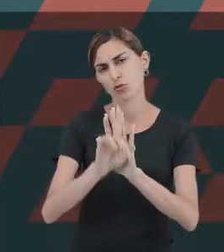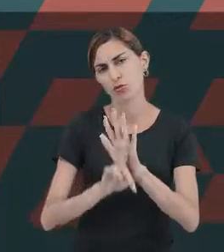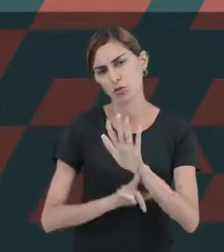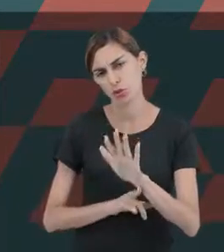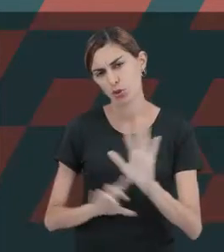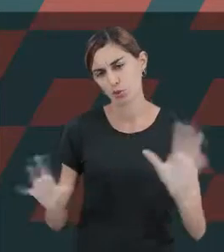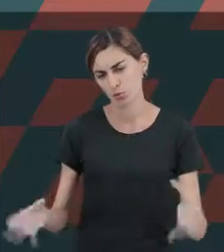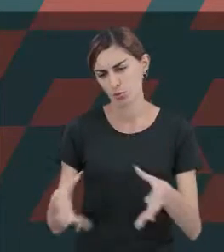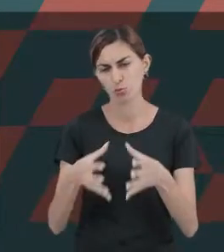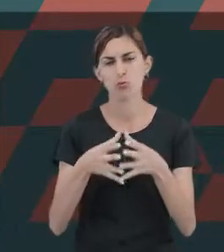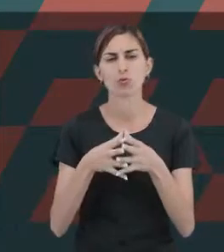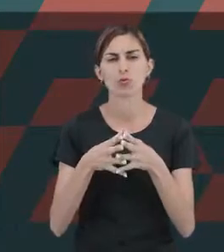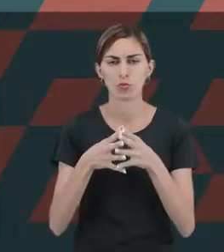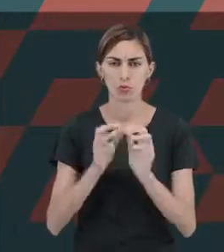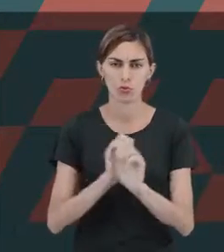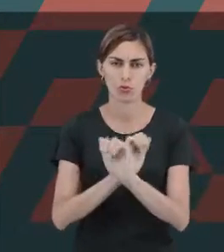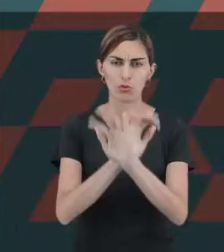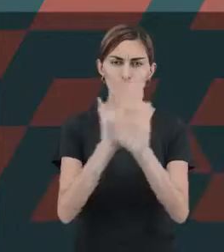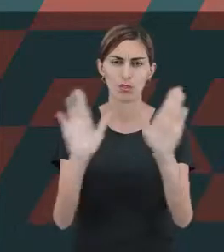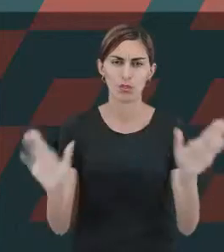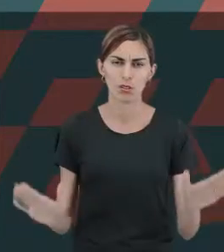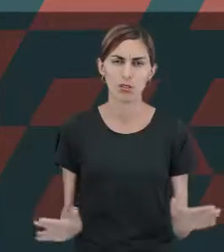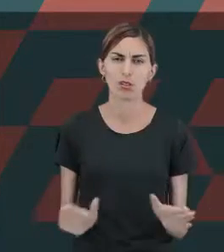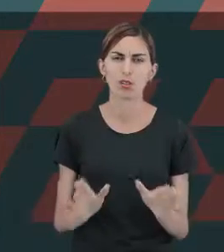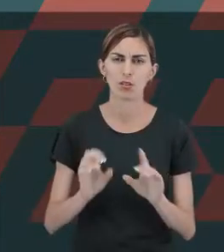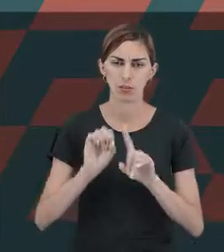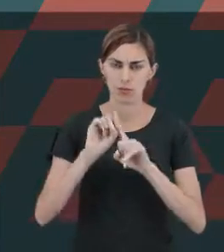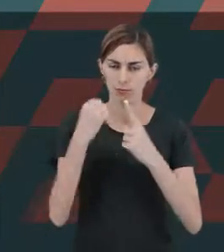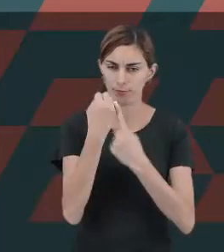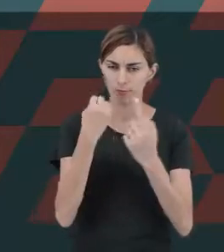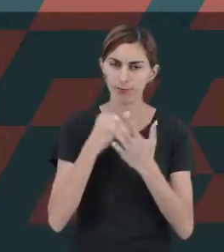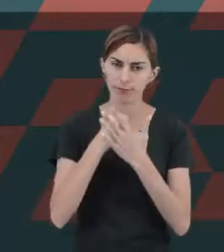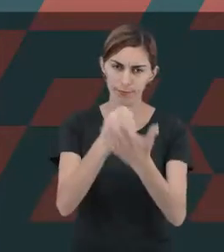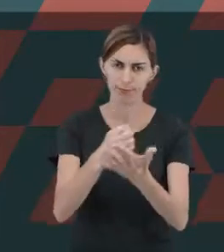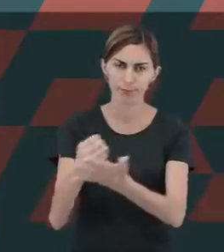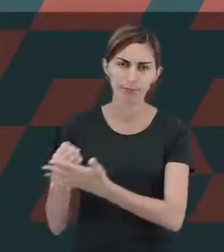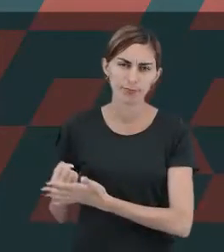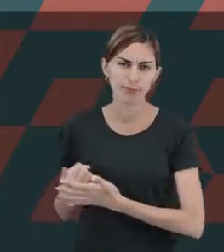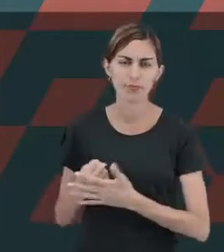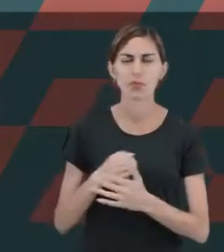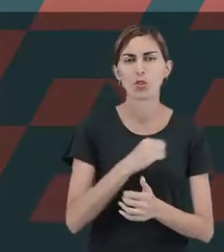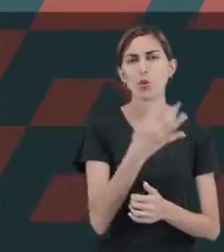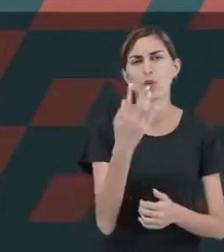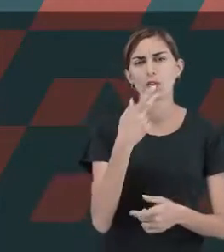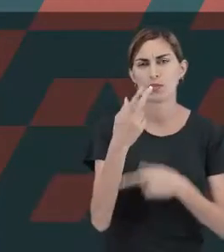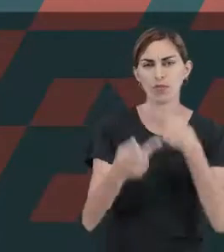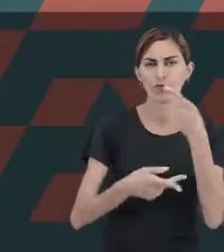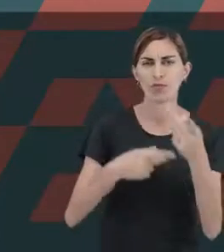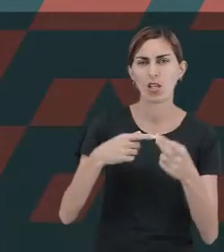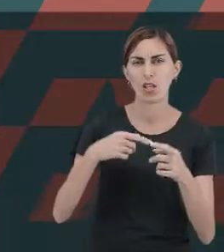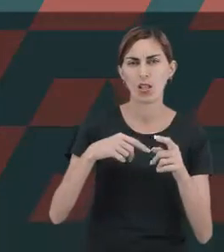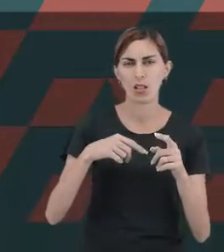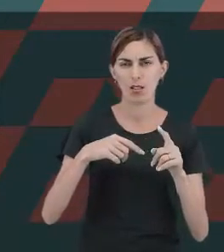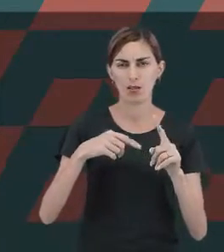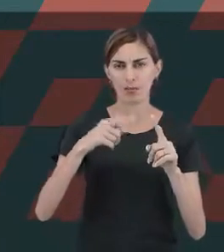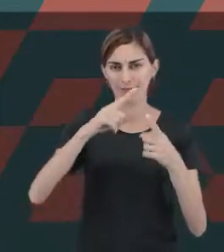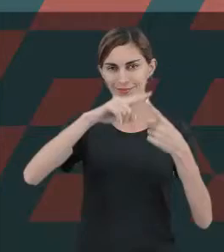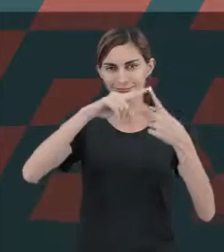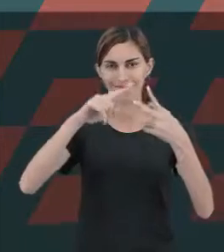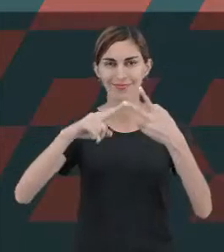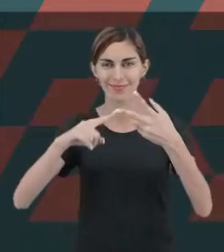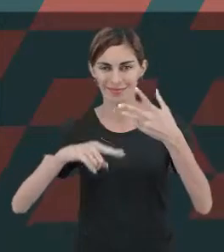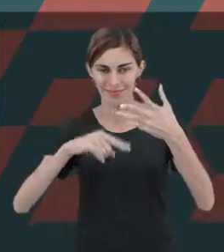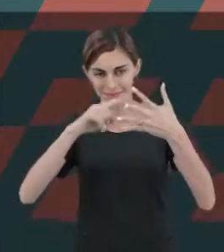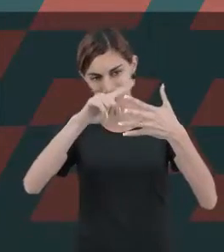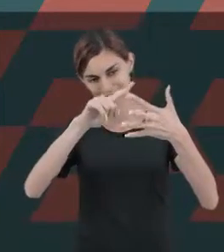no conjunto, claro, das previsões socioassistencialistas. Quando a gente vai para os níveis de proteção, você também já